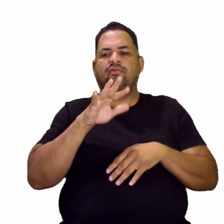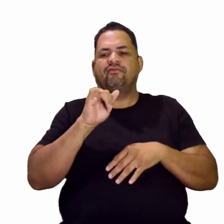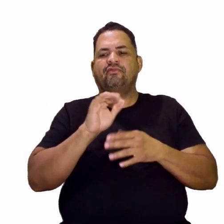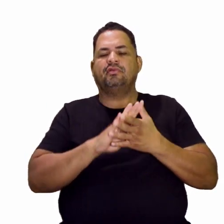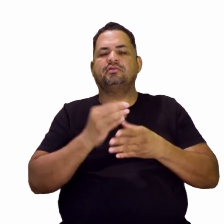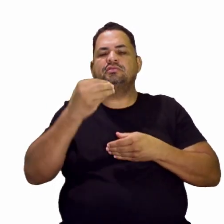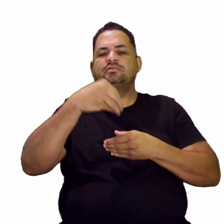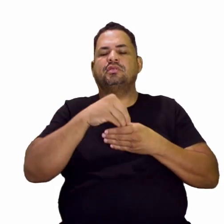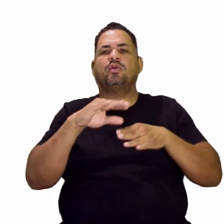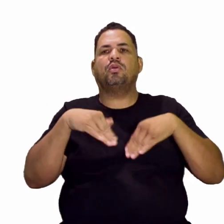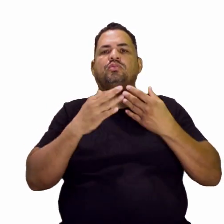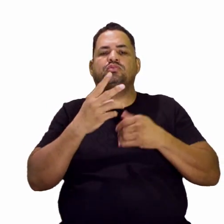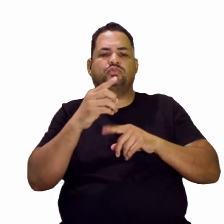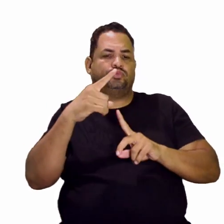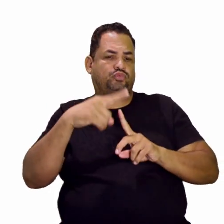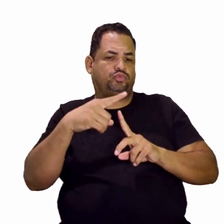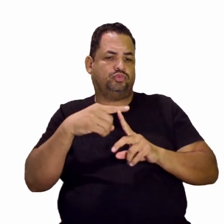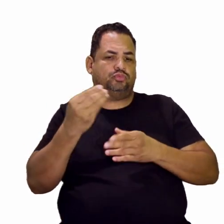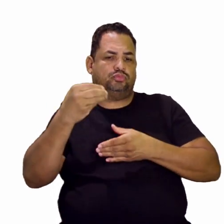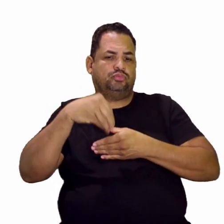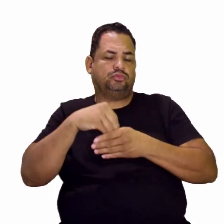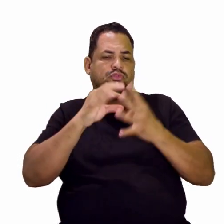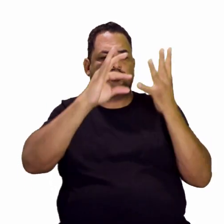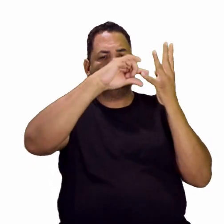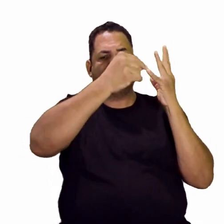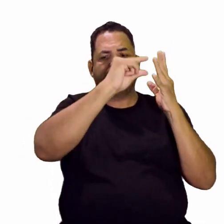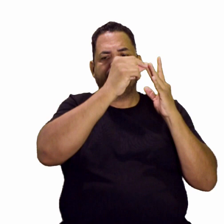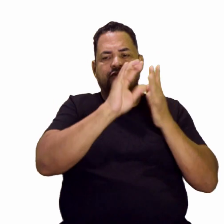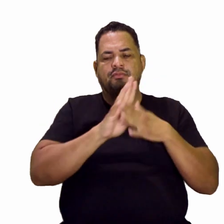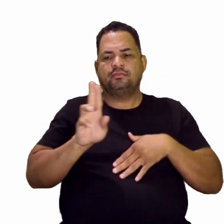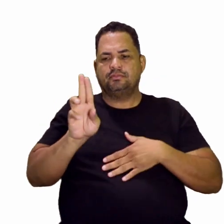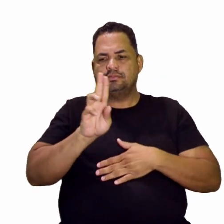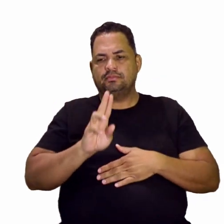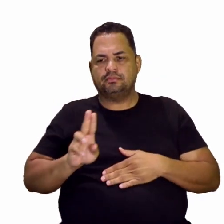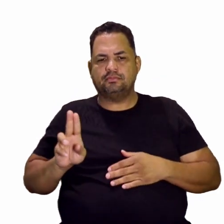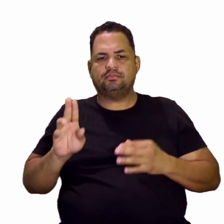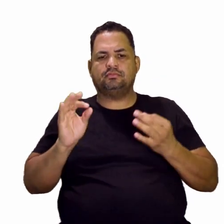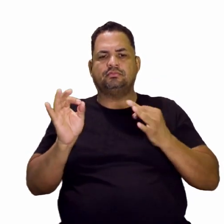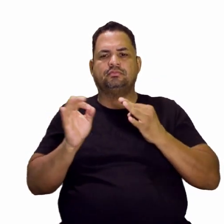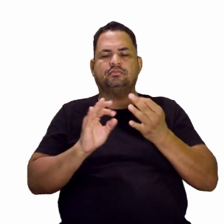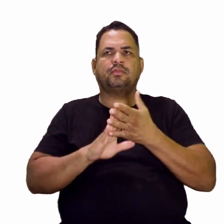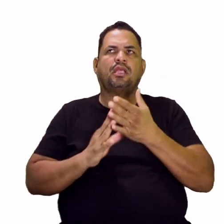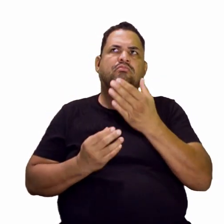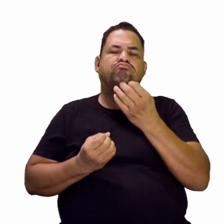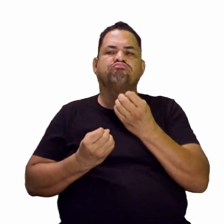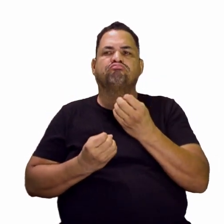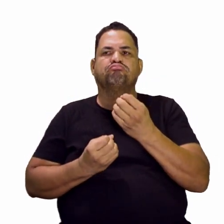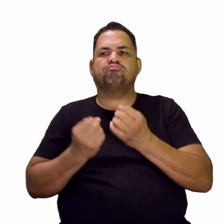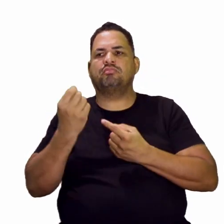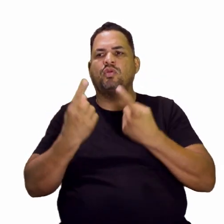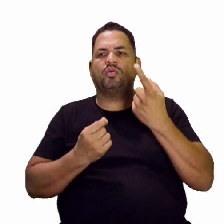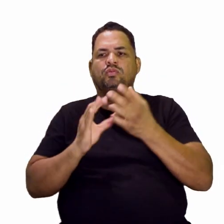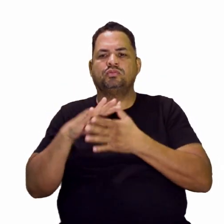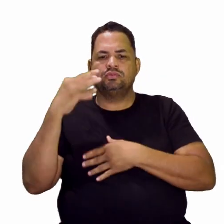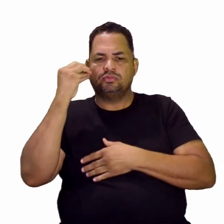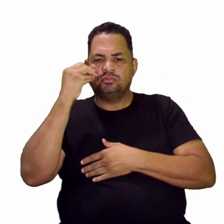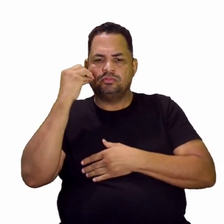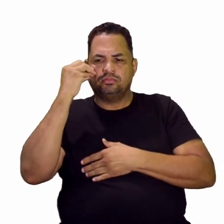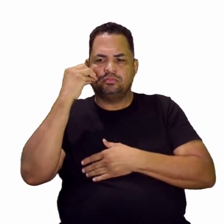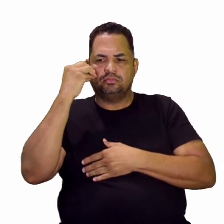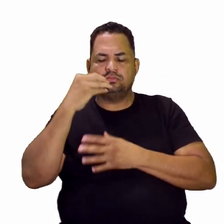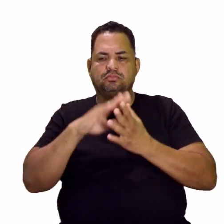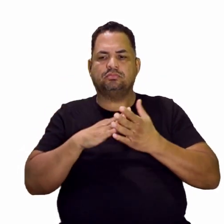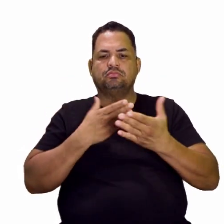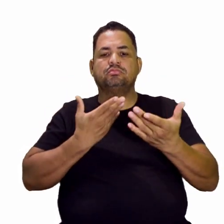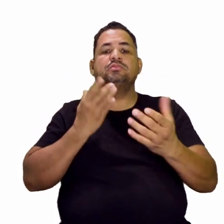nessa... Que tipo de pigmento é esse que está presente nessa folha através de alguns experimentos, né? E